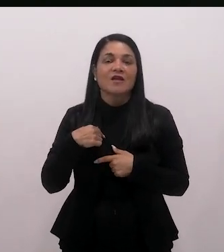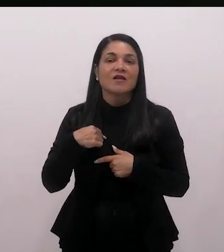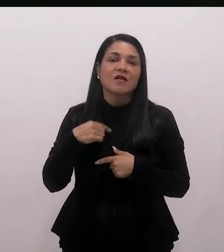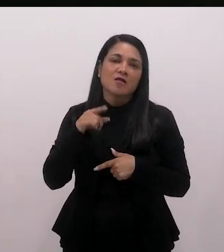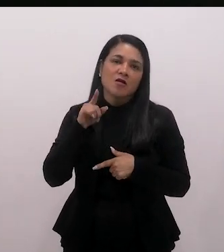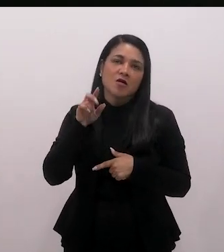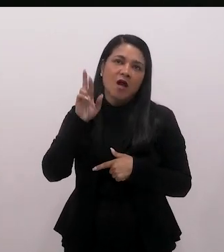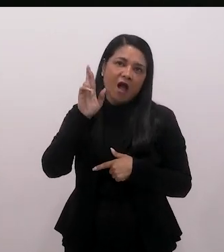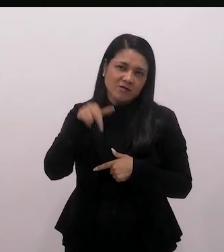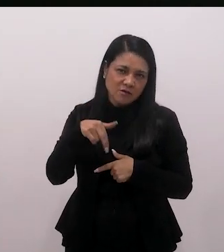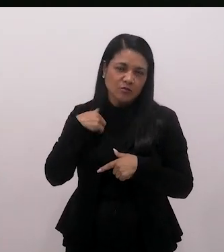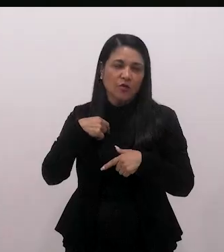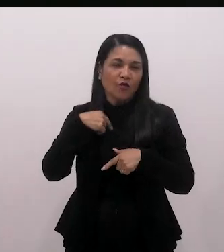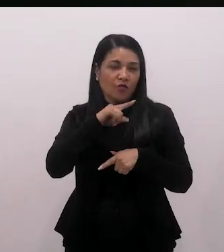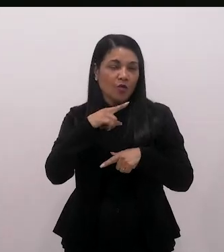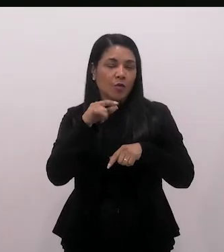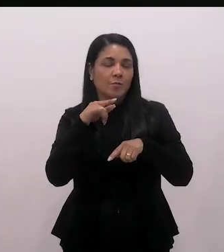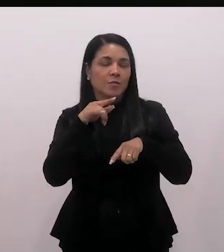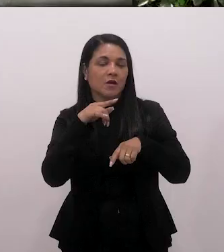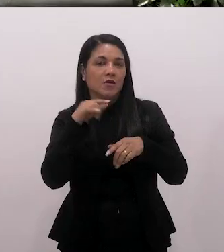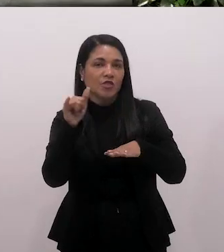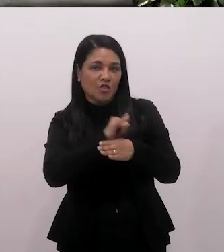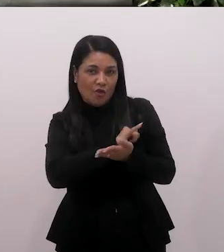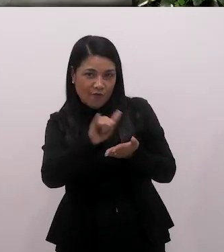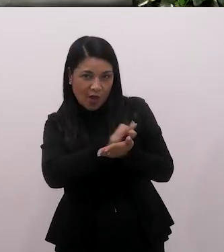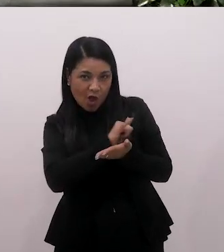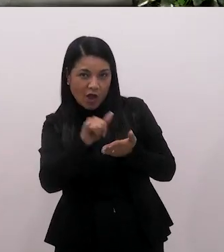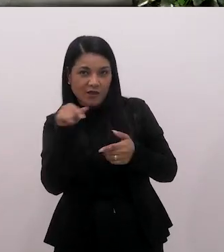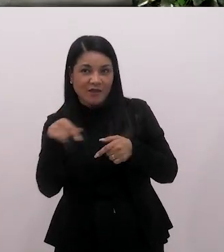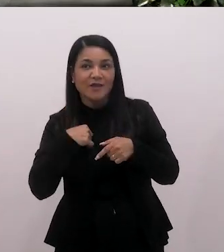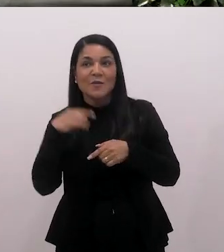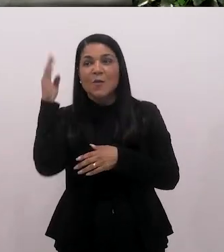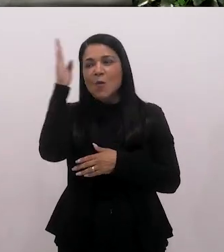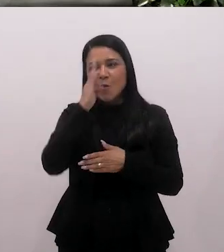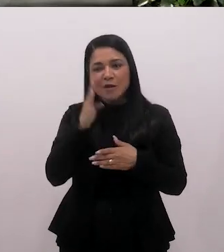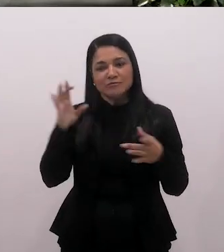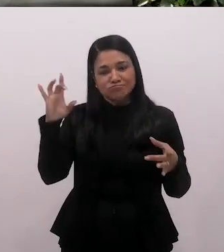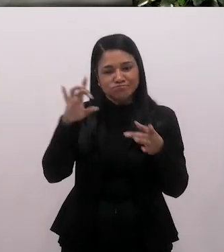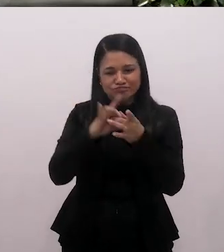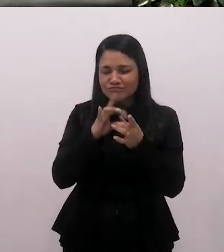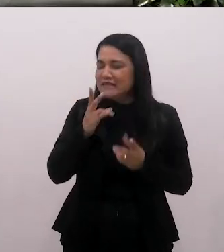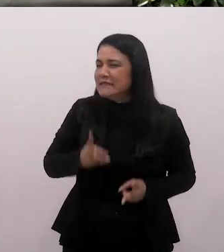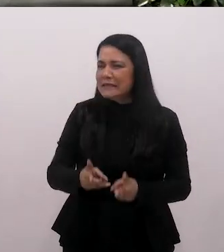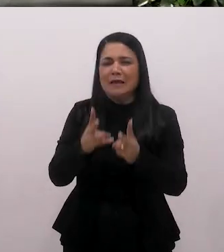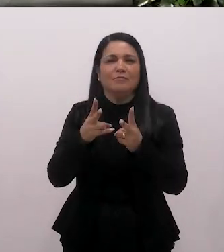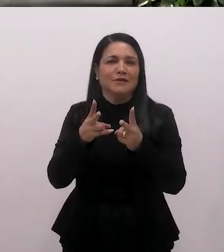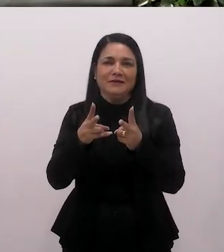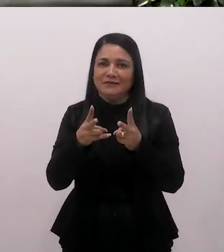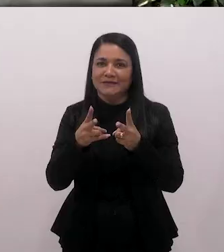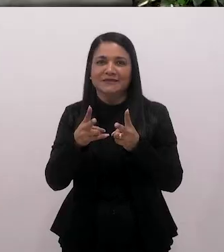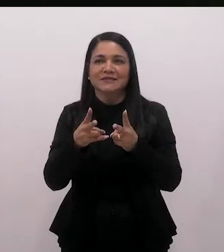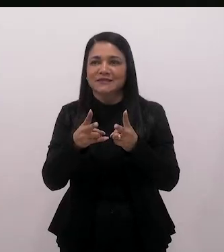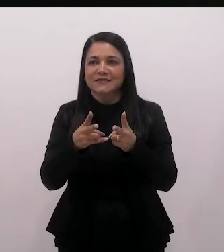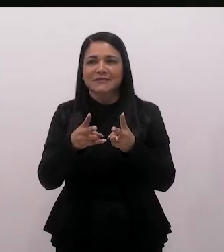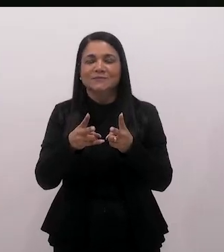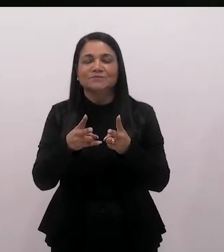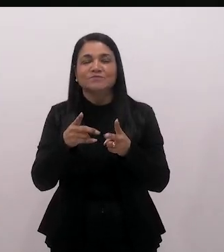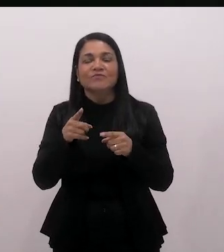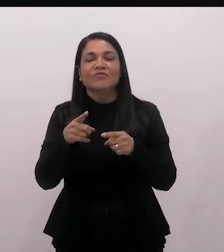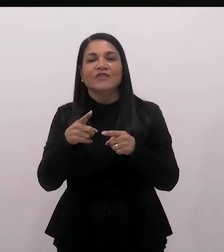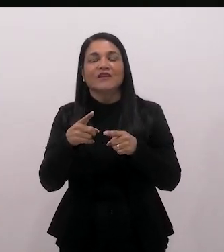que eu fui para Nova Iorque também tem a ver com o Brasil. Sempre vem parar aqui. O Brasil está te rodeando. Sempre, graças a Deus.